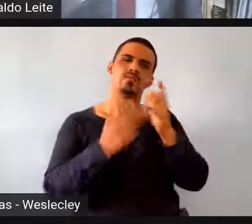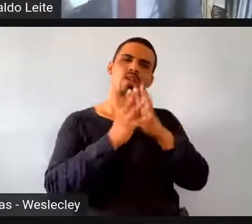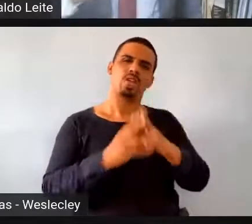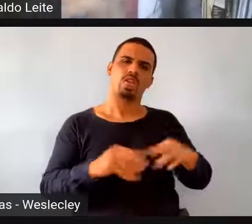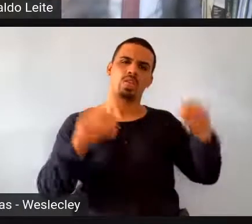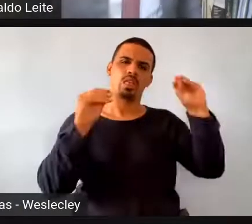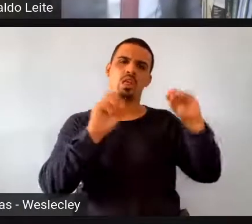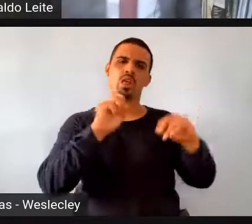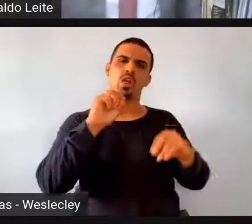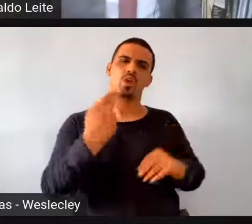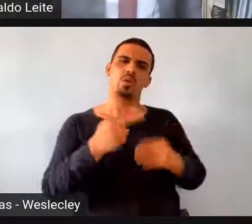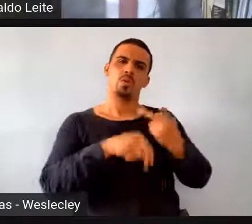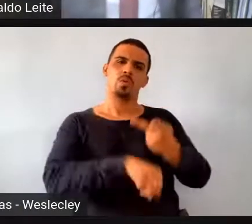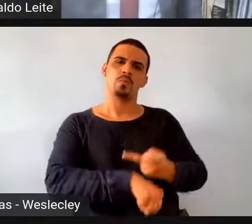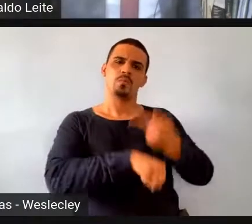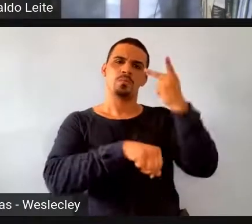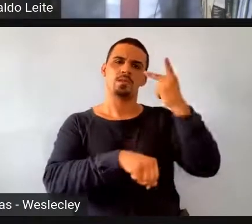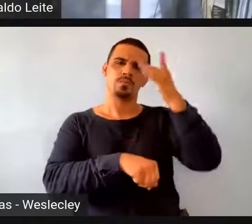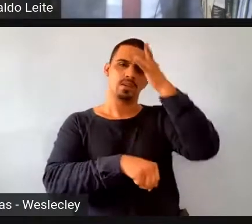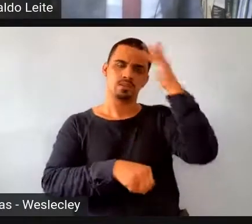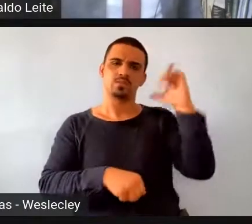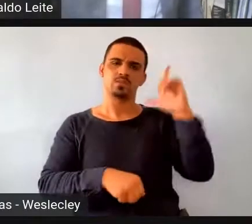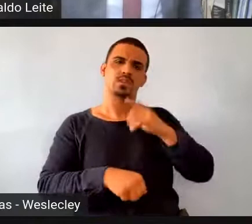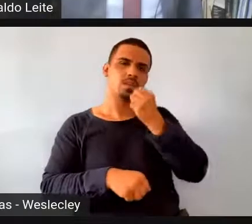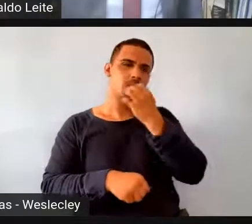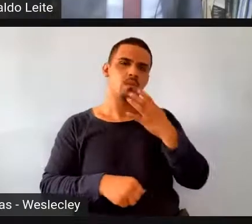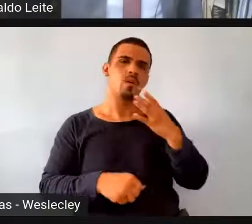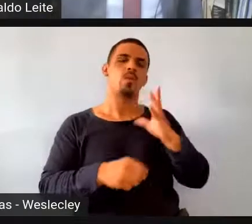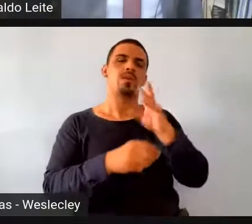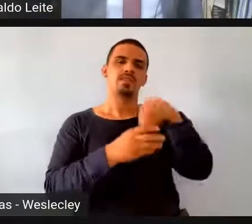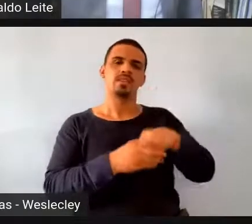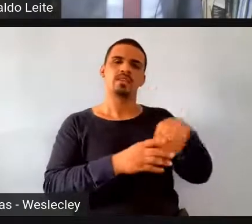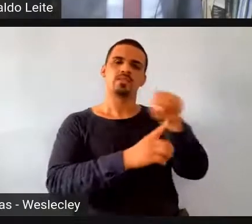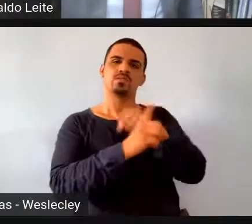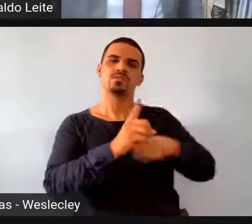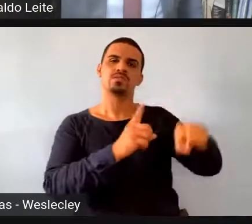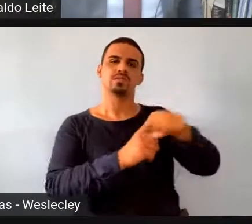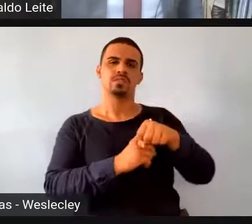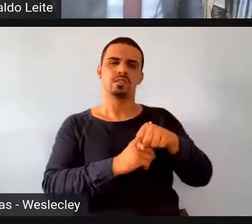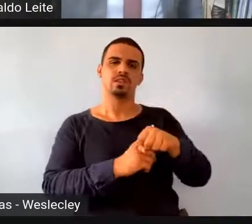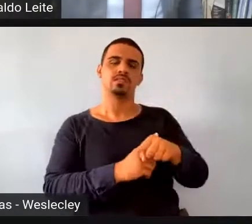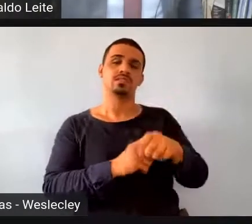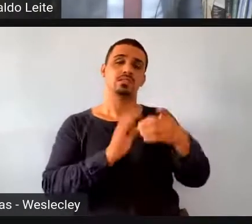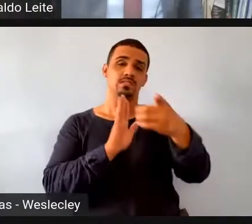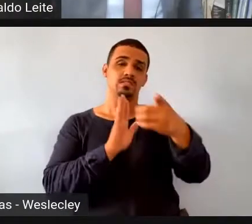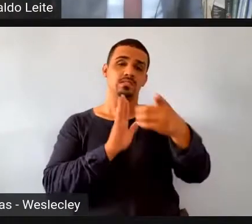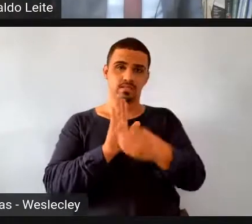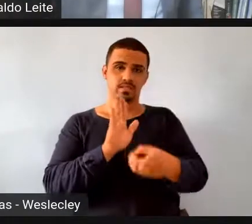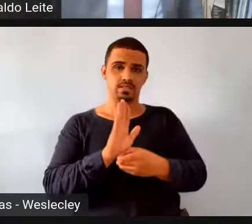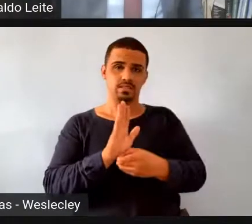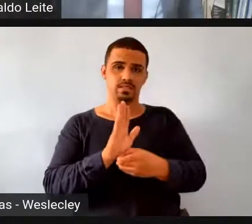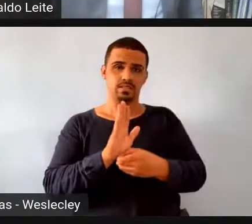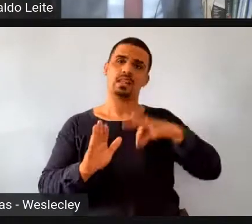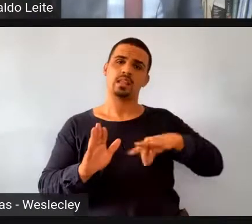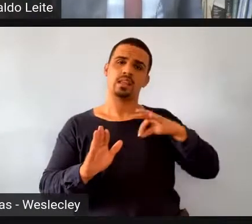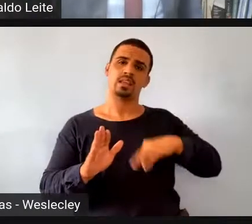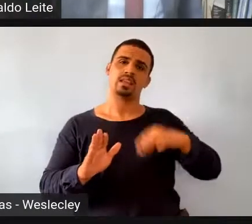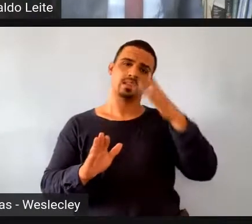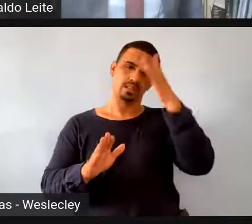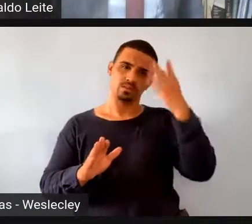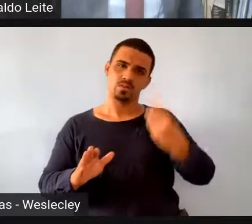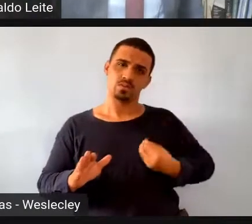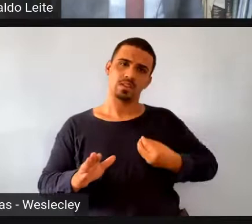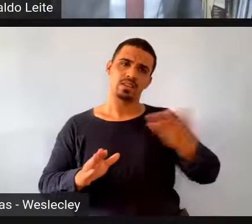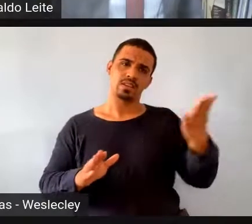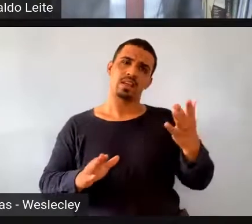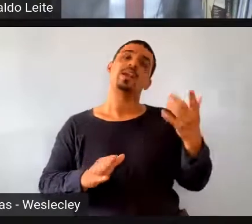premiar aquele que tem boa conexão na sociedade. Agora, se o teto é proporcional à renda de quem dá, aí é um problema, porque basta agradar o